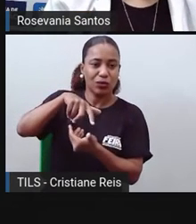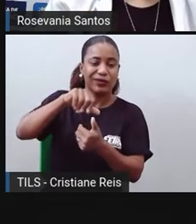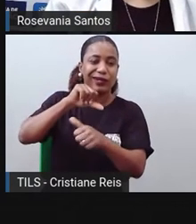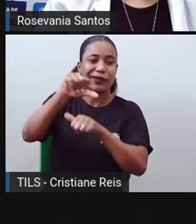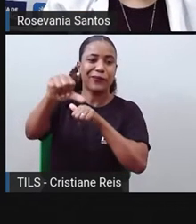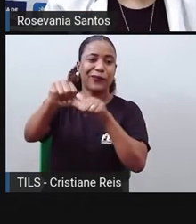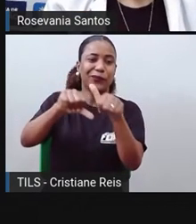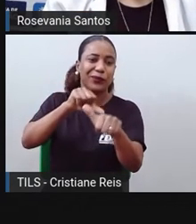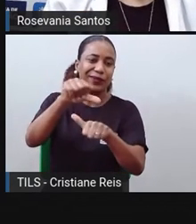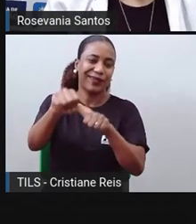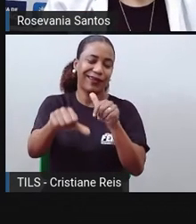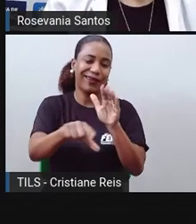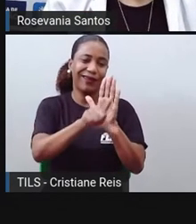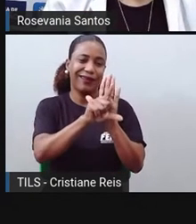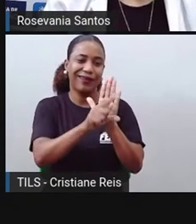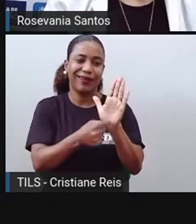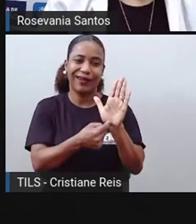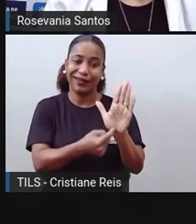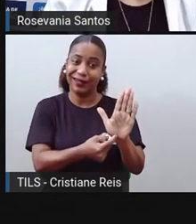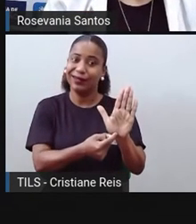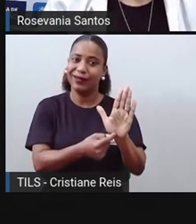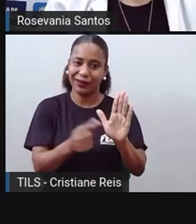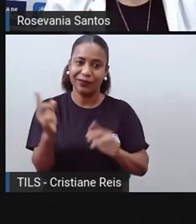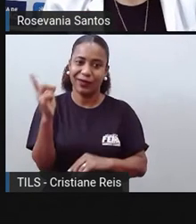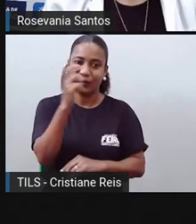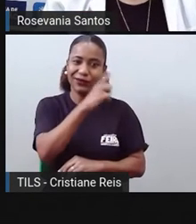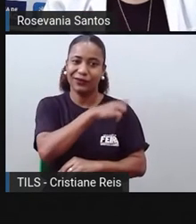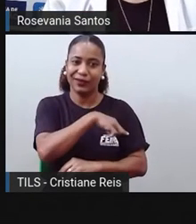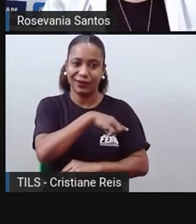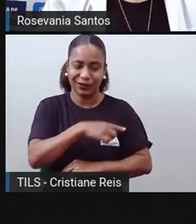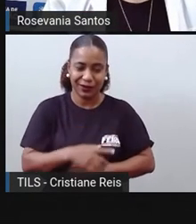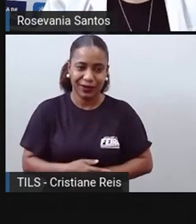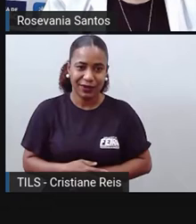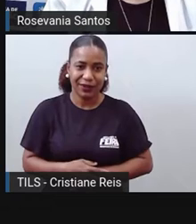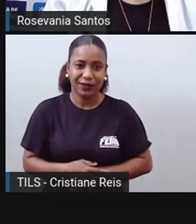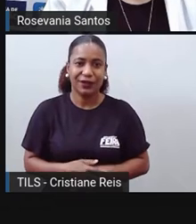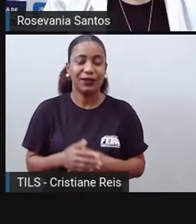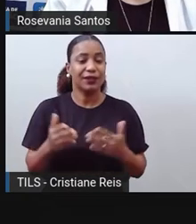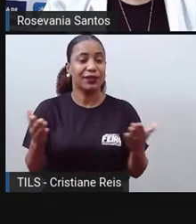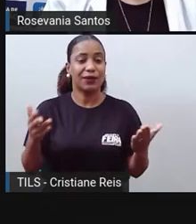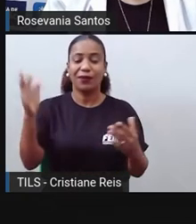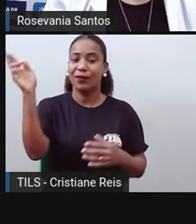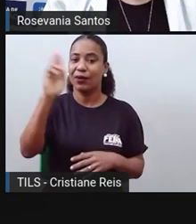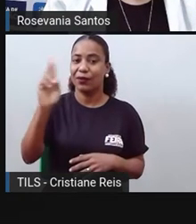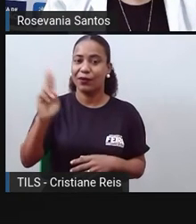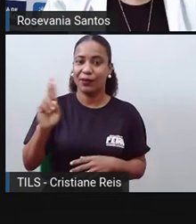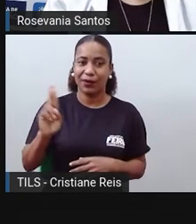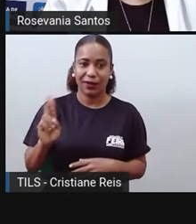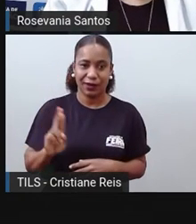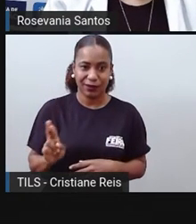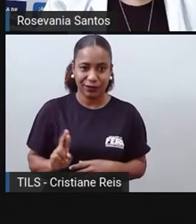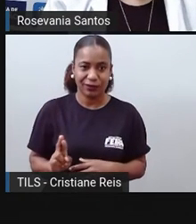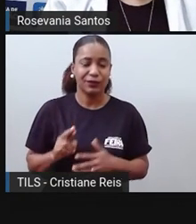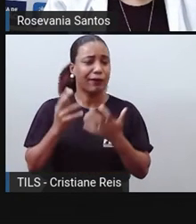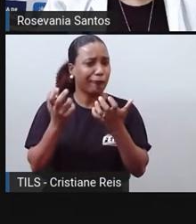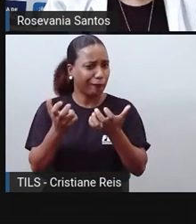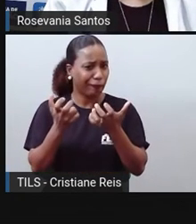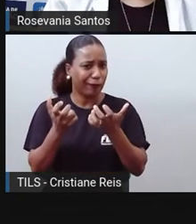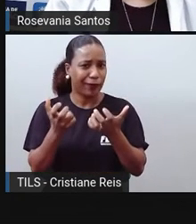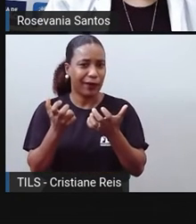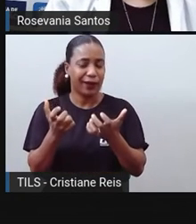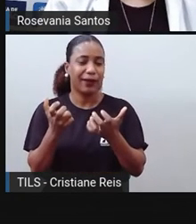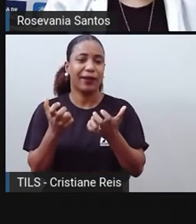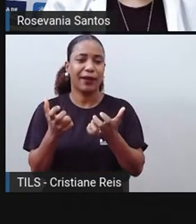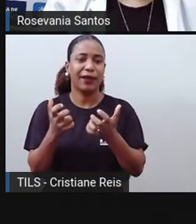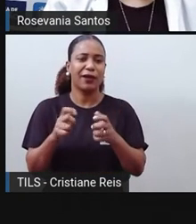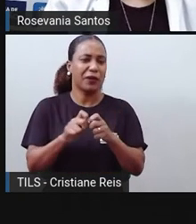mais complicado resolver essa questão. E aí fica esse impasse. A Rússia mesmo já entrou, já reivindicando a ampliação